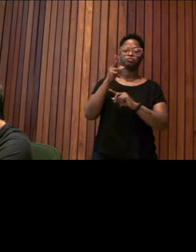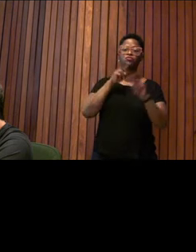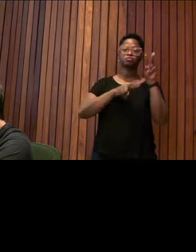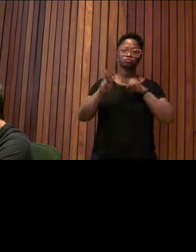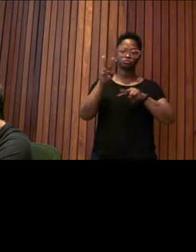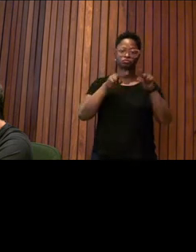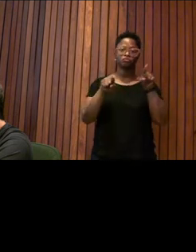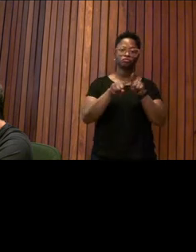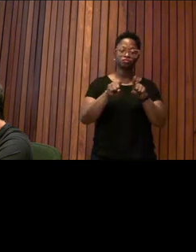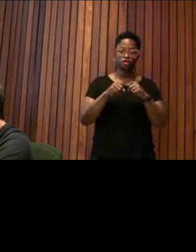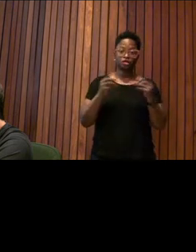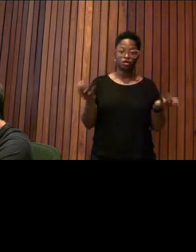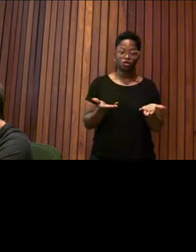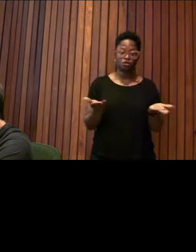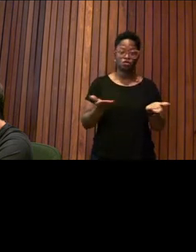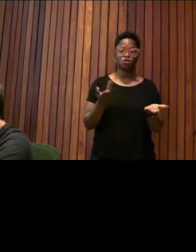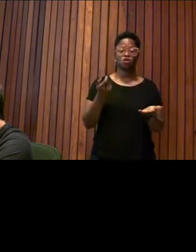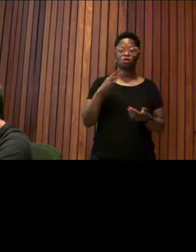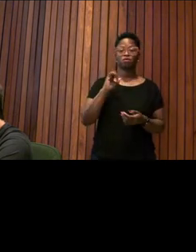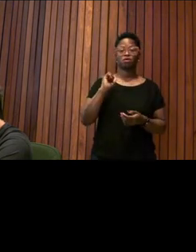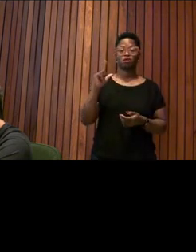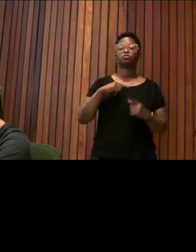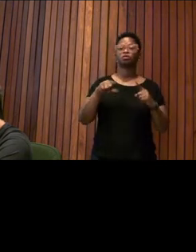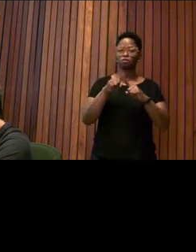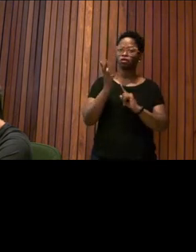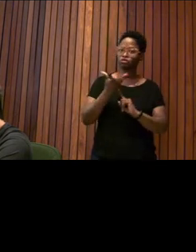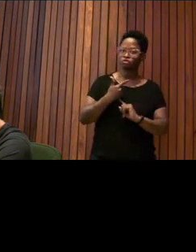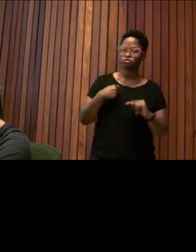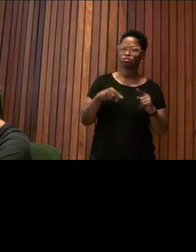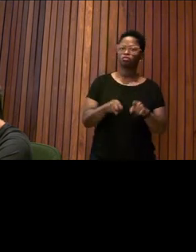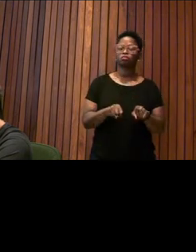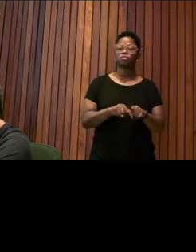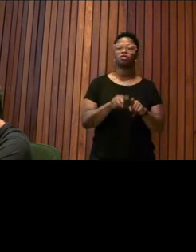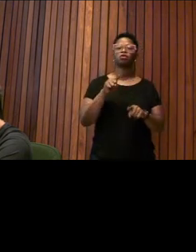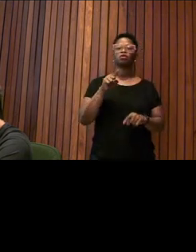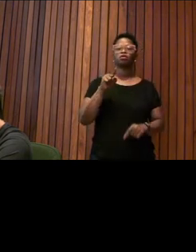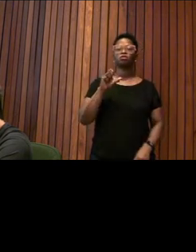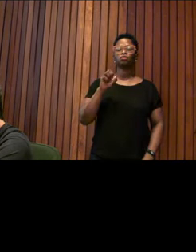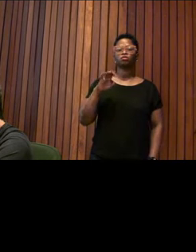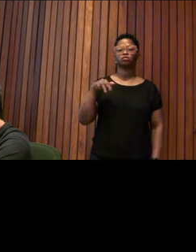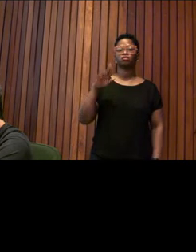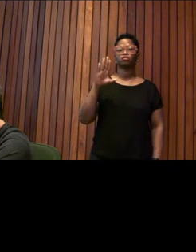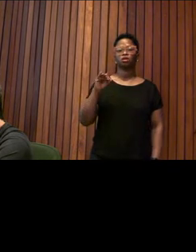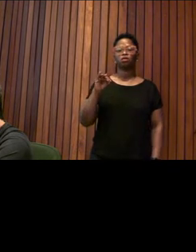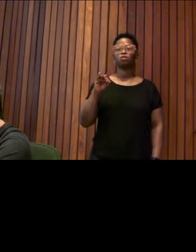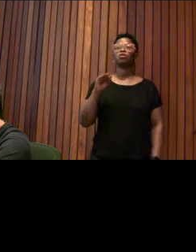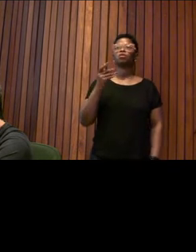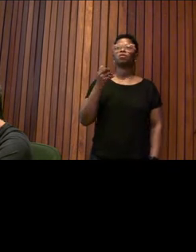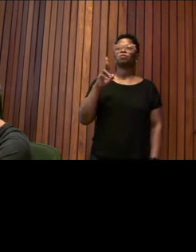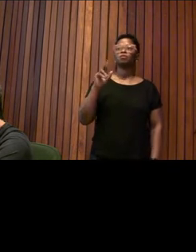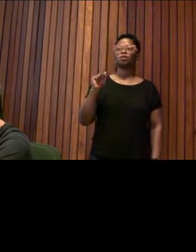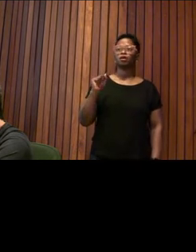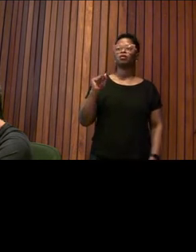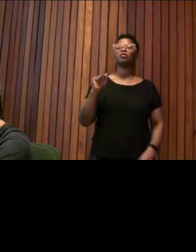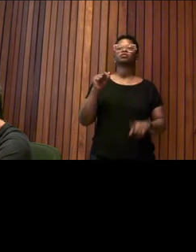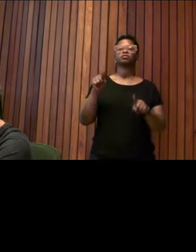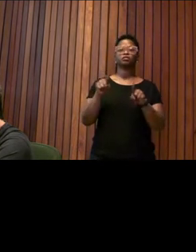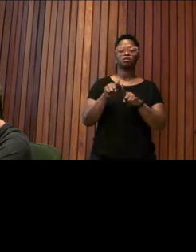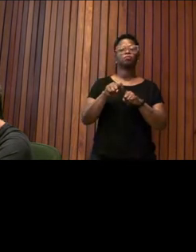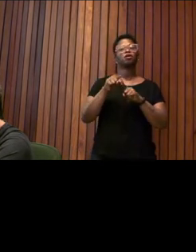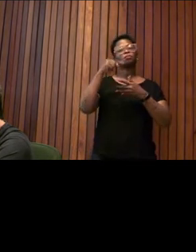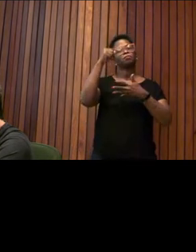visual atualmente, o Gabriel Leite, também é artista, né? O Selmo, então, assim, Bárbara Sotério, gravadora, né?